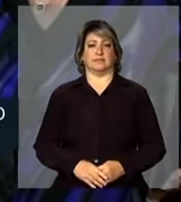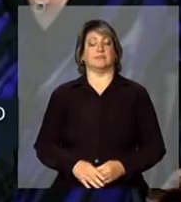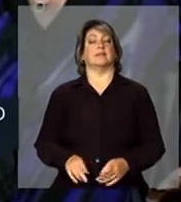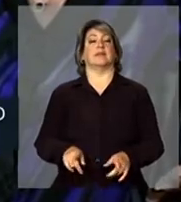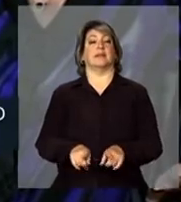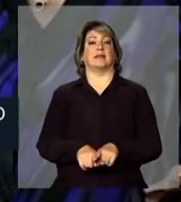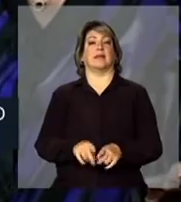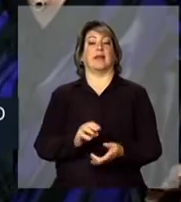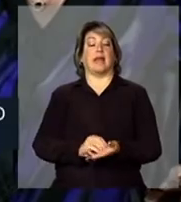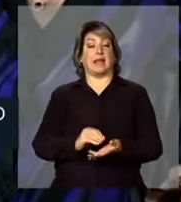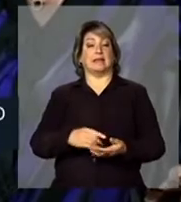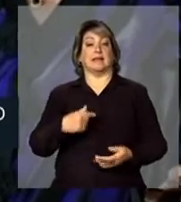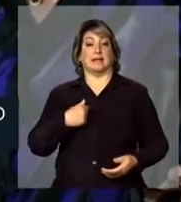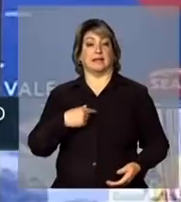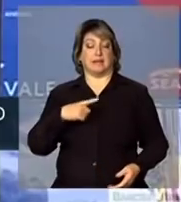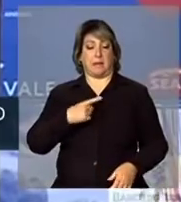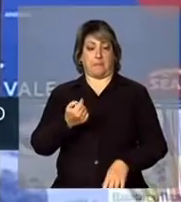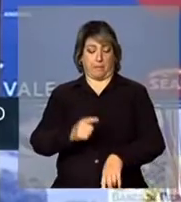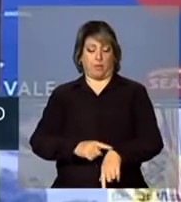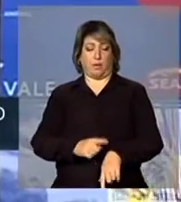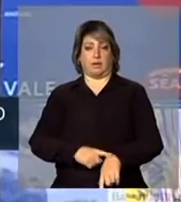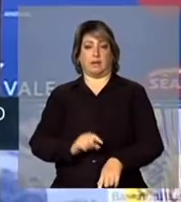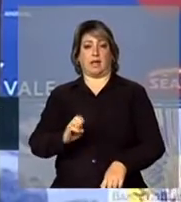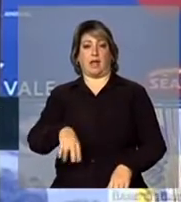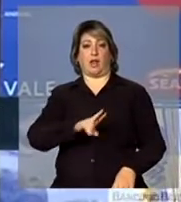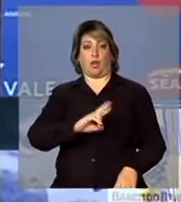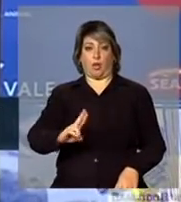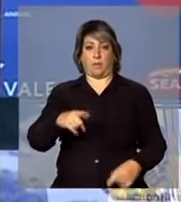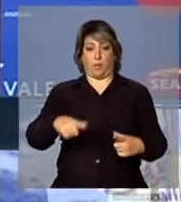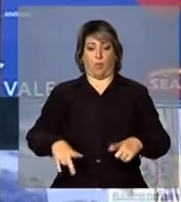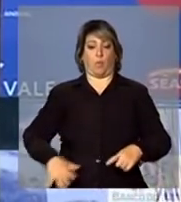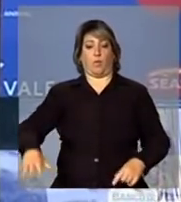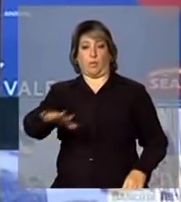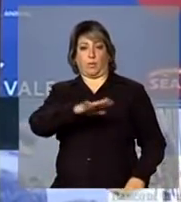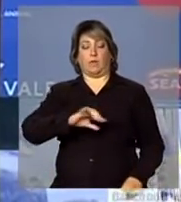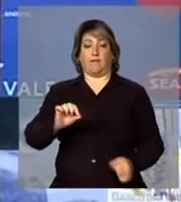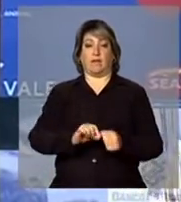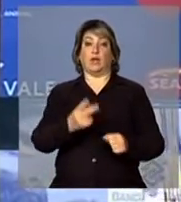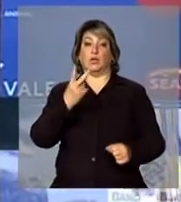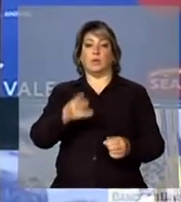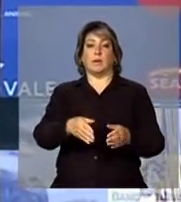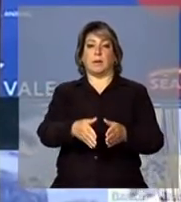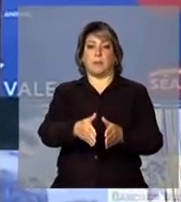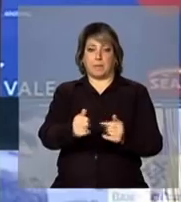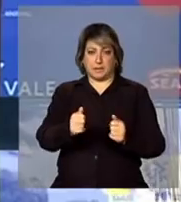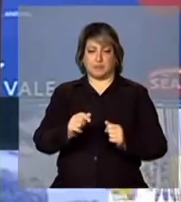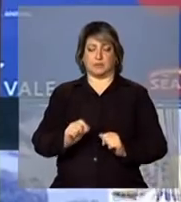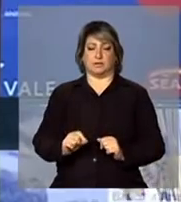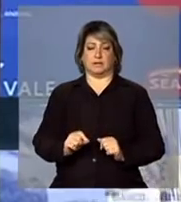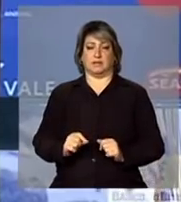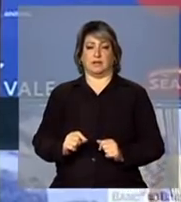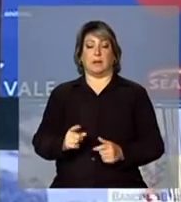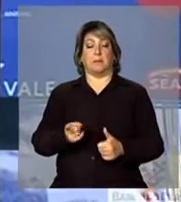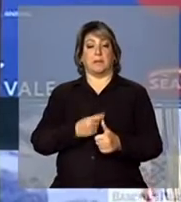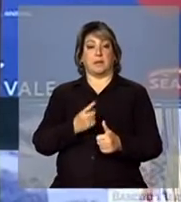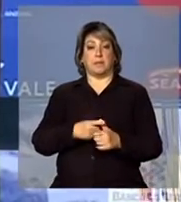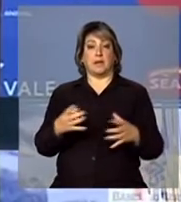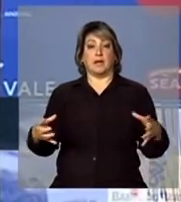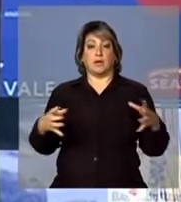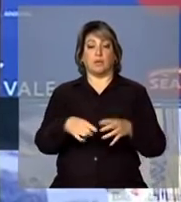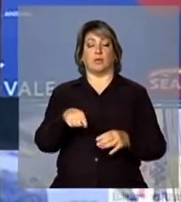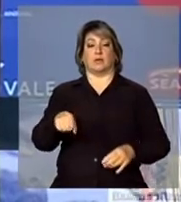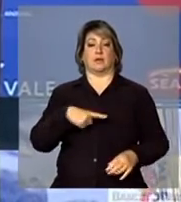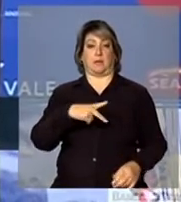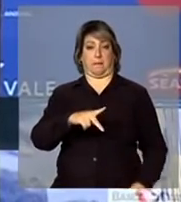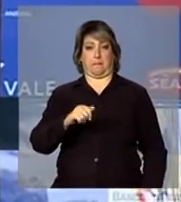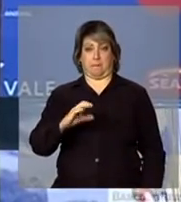Ainda me resta algum tempo para, em nome da região, fazer duas reivindicações. Primeiro, incluir no Programa de